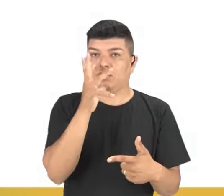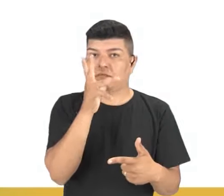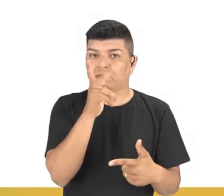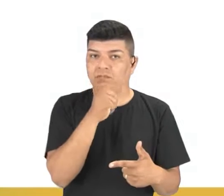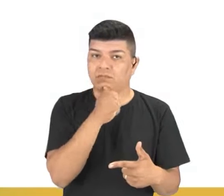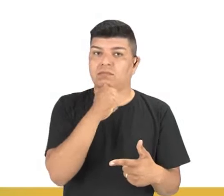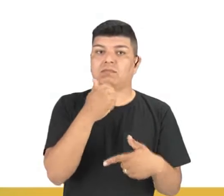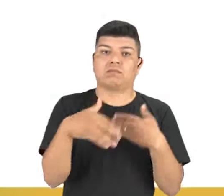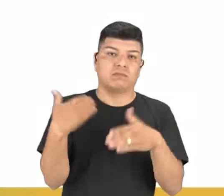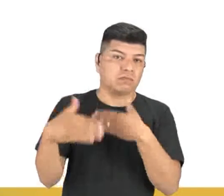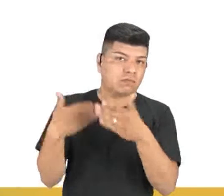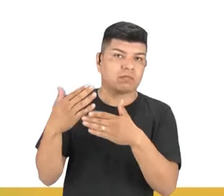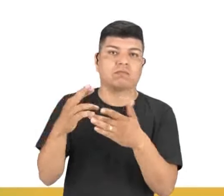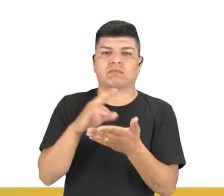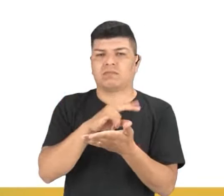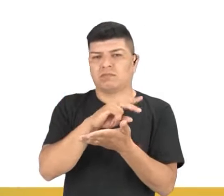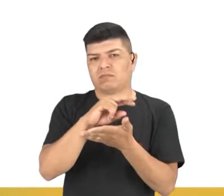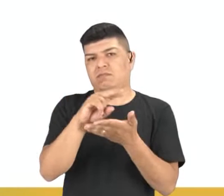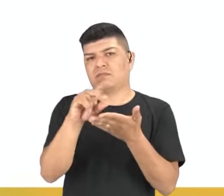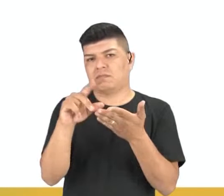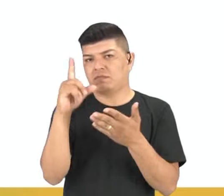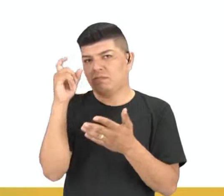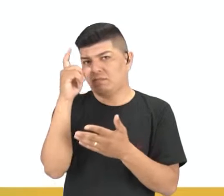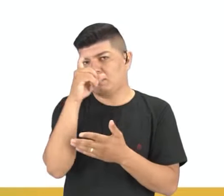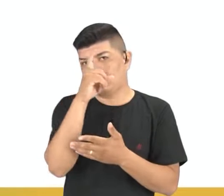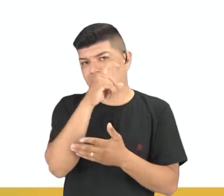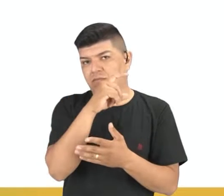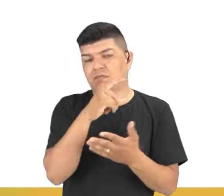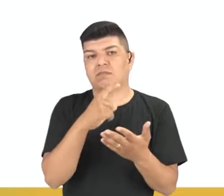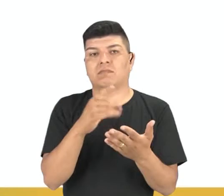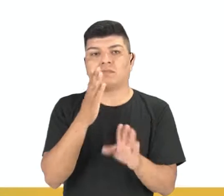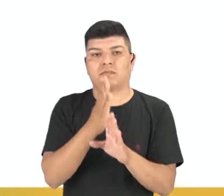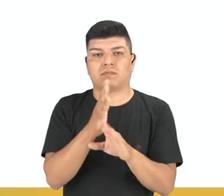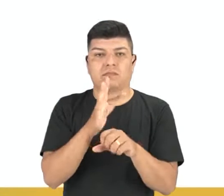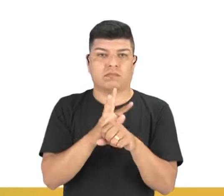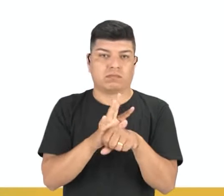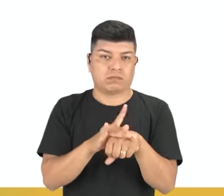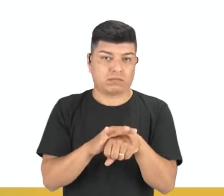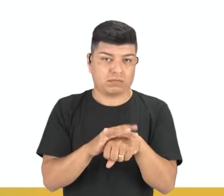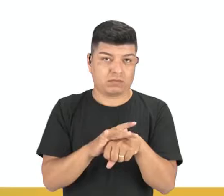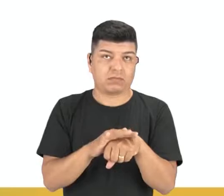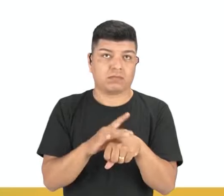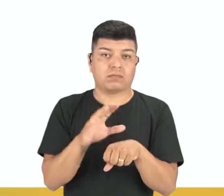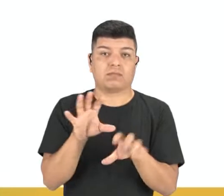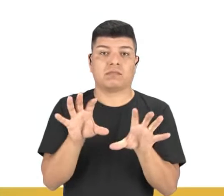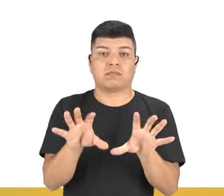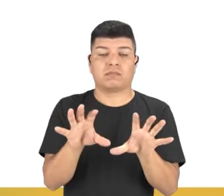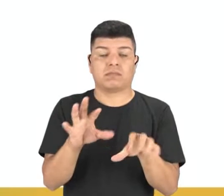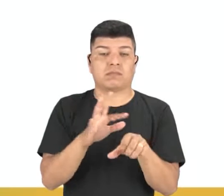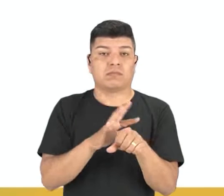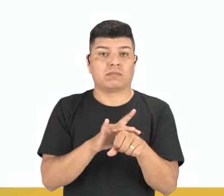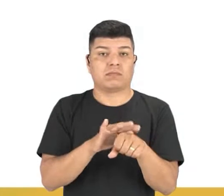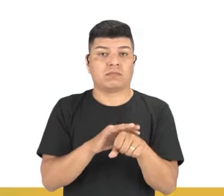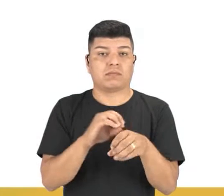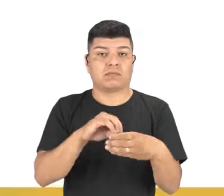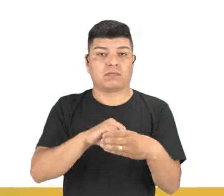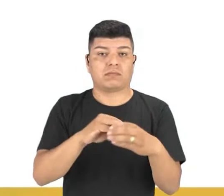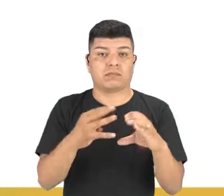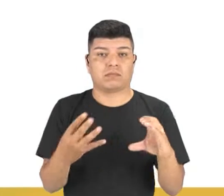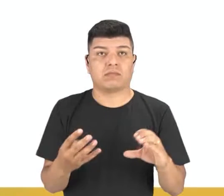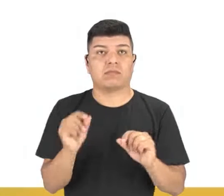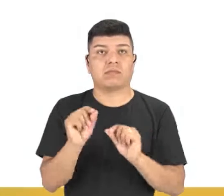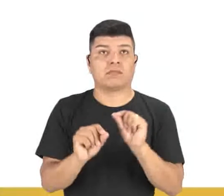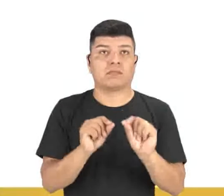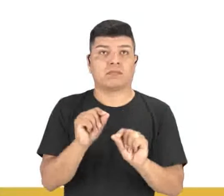de desenvolvimento, enfim, uma série de coisas associadas à doença, tá? E essa é uma doença